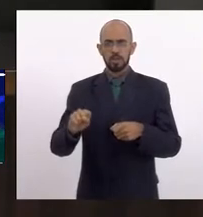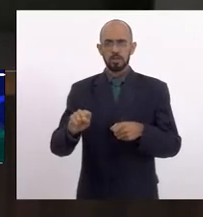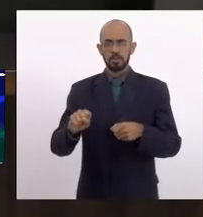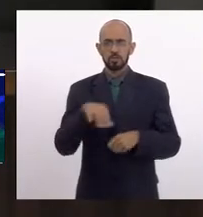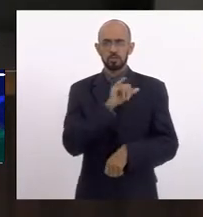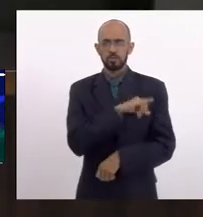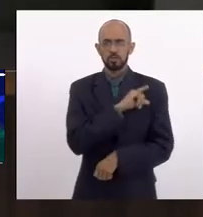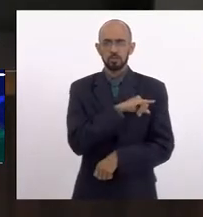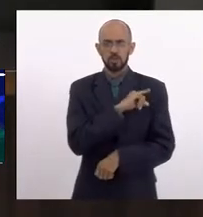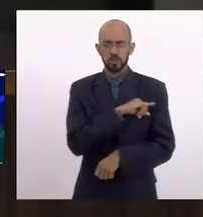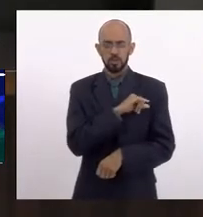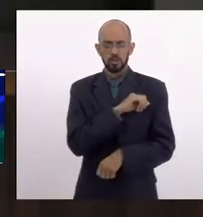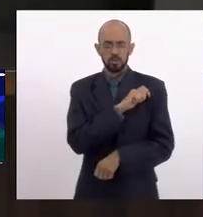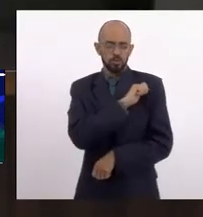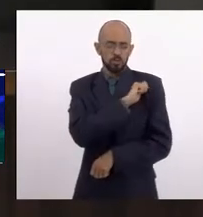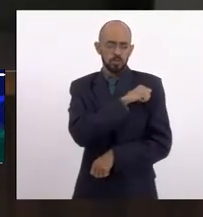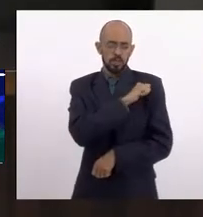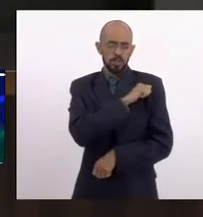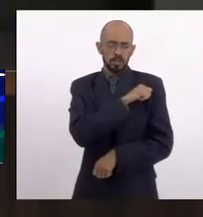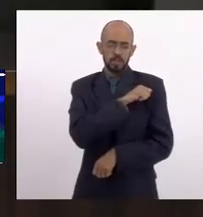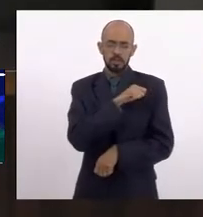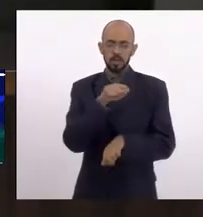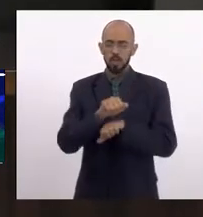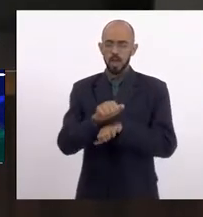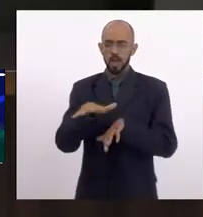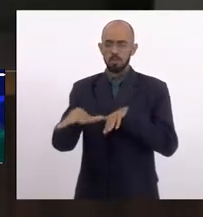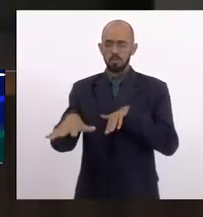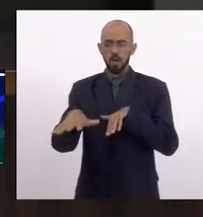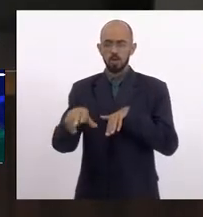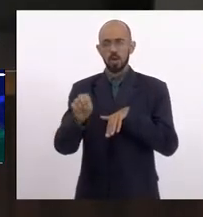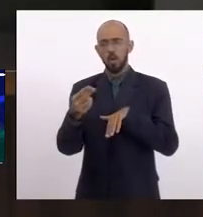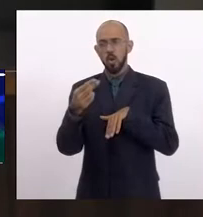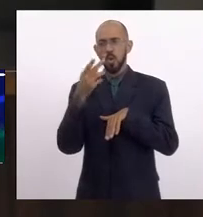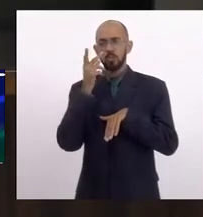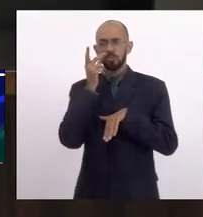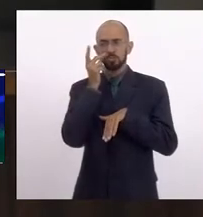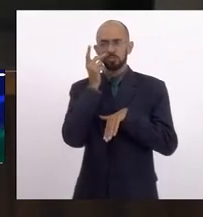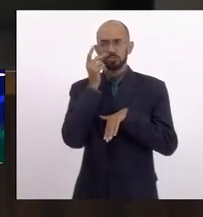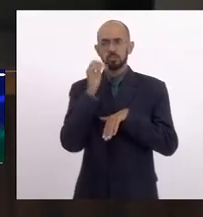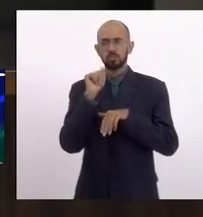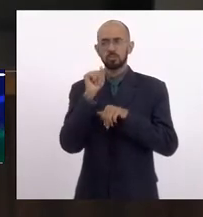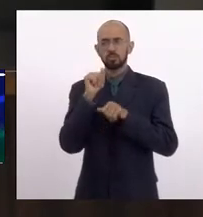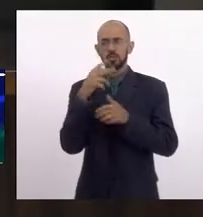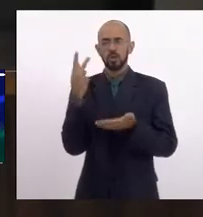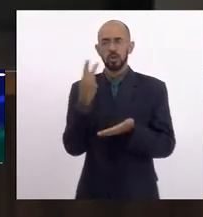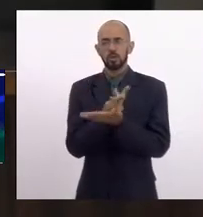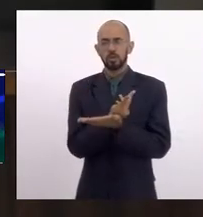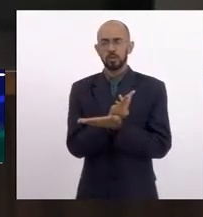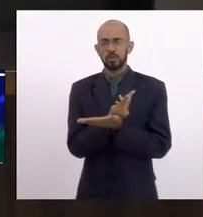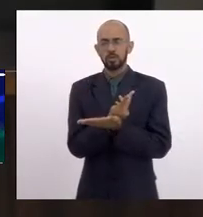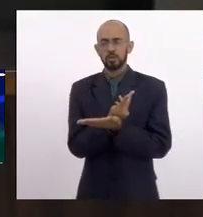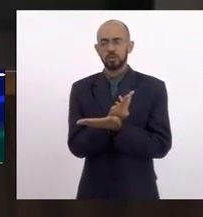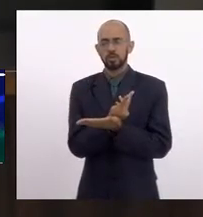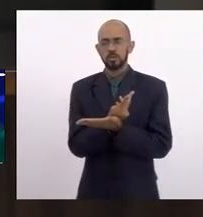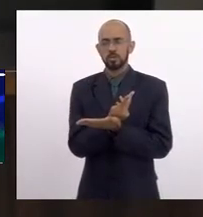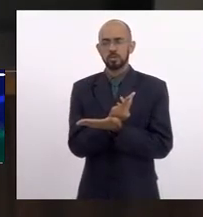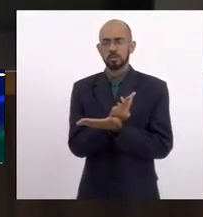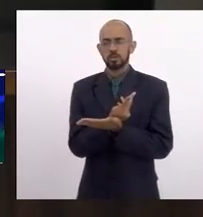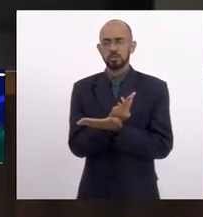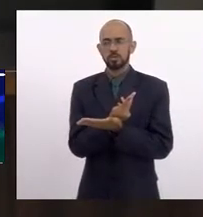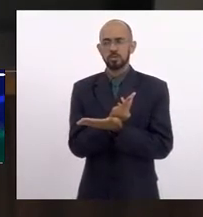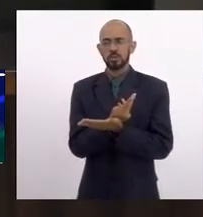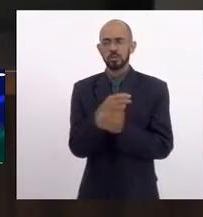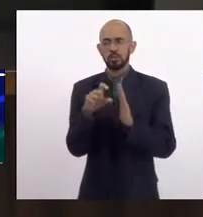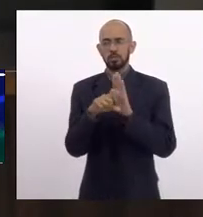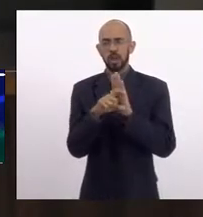de fiscalização remota em Loki das receitas Ordinárias do Estado decorrente das regras descritas no artigo 20 paragrafo